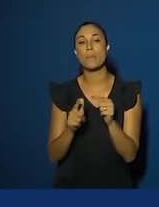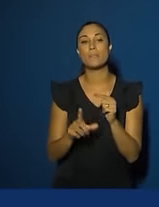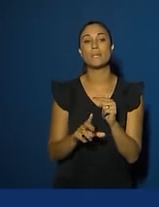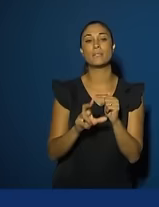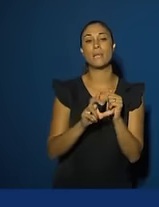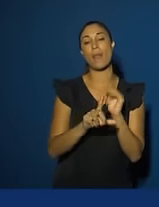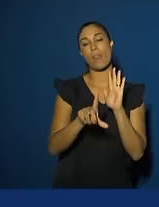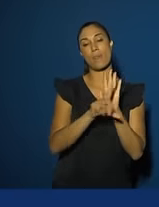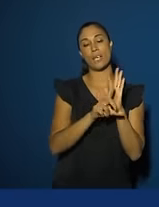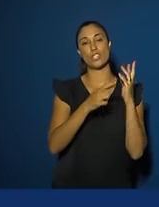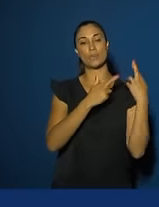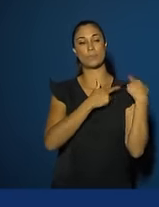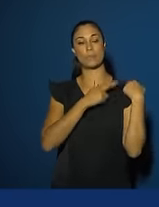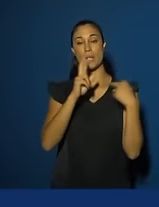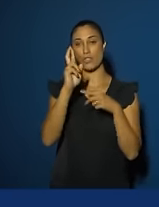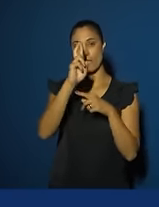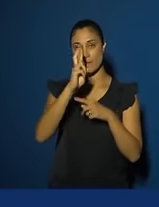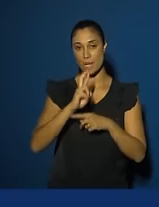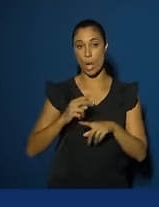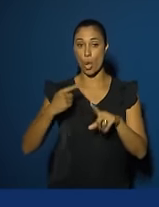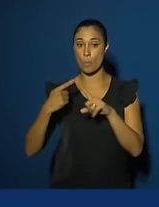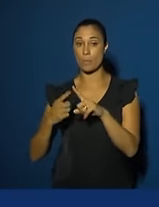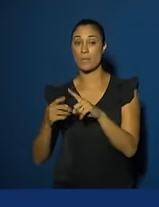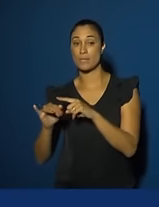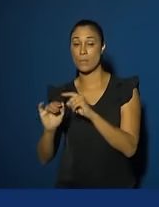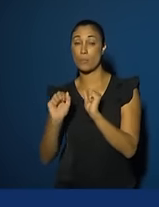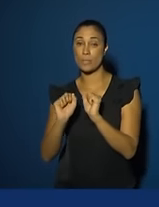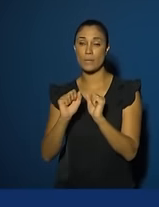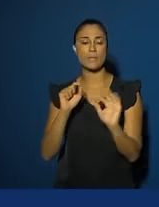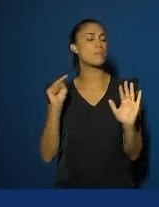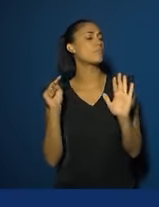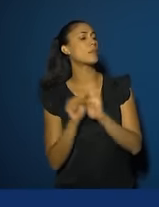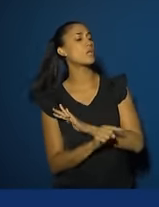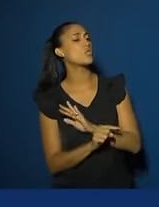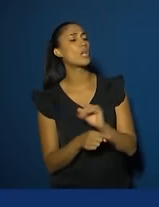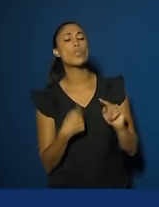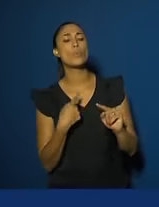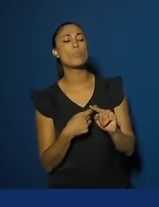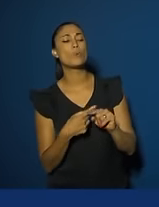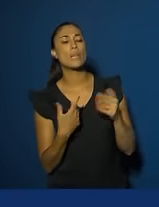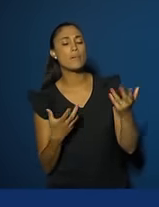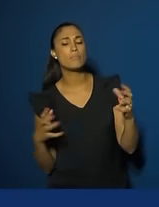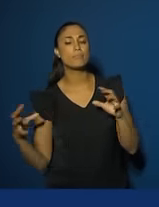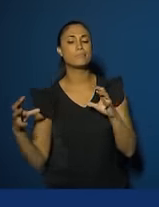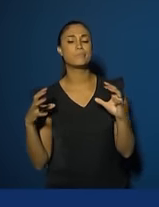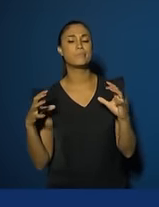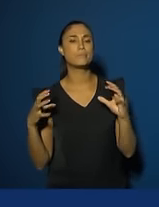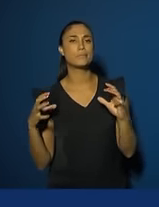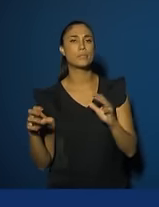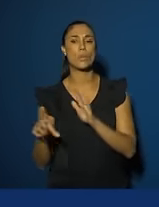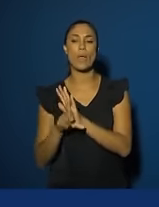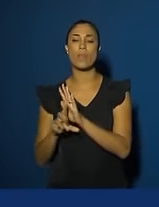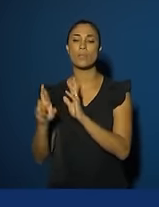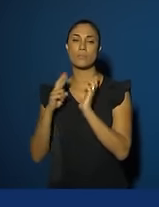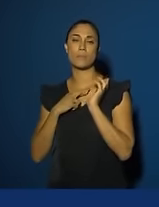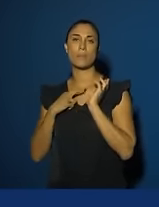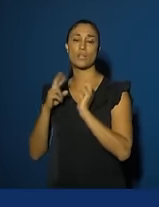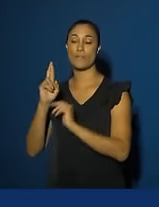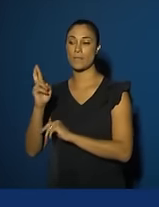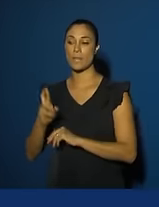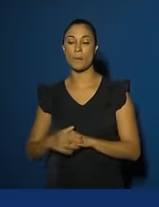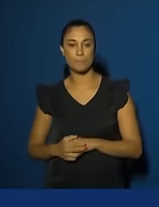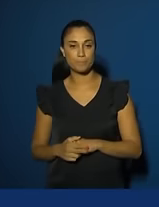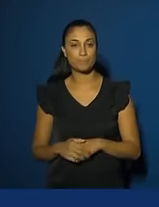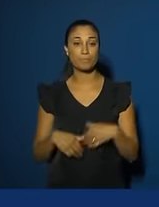responsabilidade fiscal porque senão poderiam ser contestados por conflitar com a lei de responsabilidade fiscal Então veja